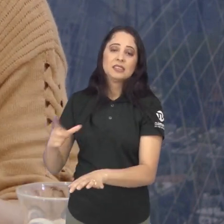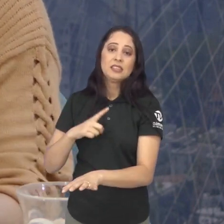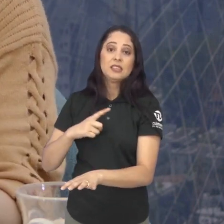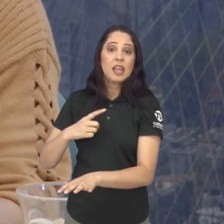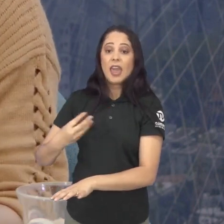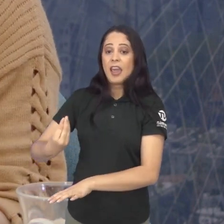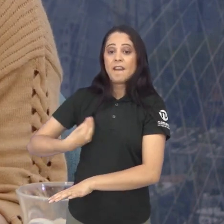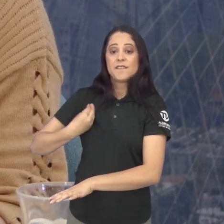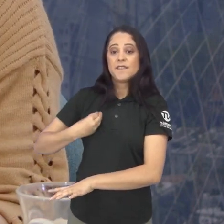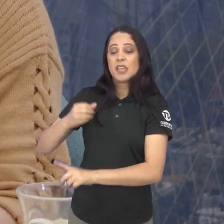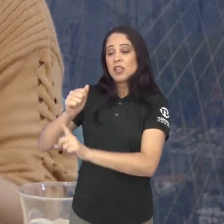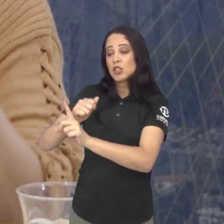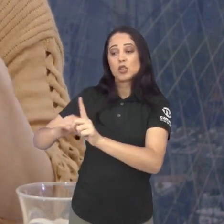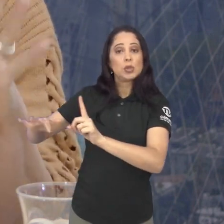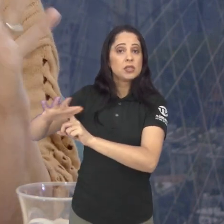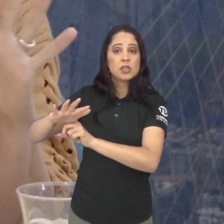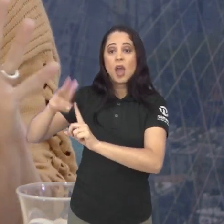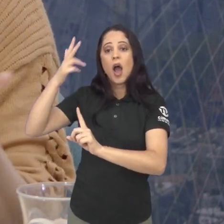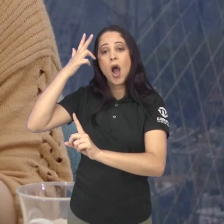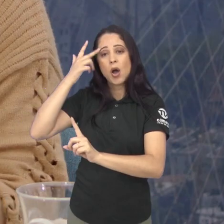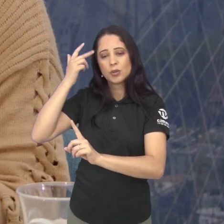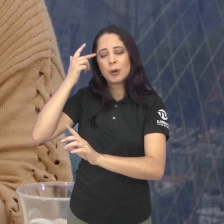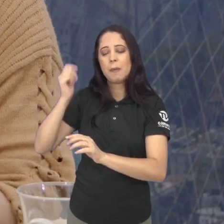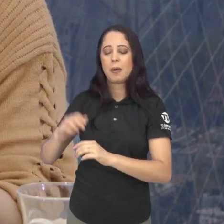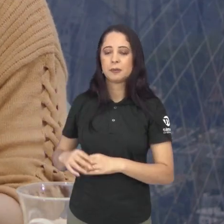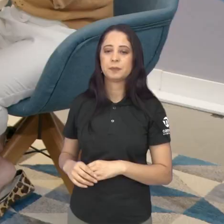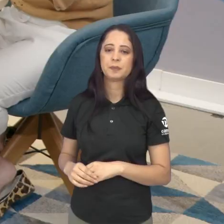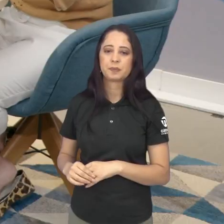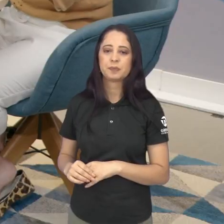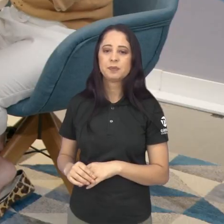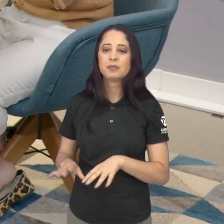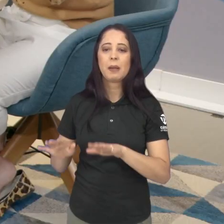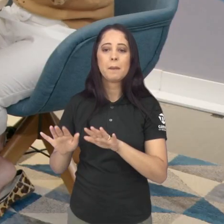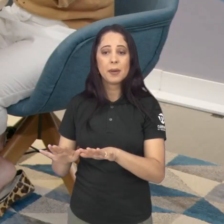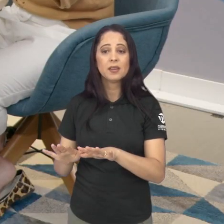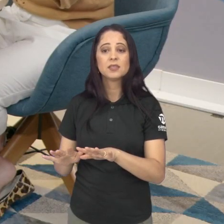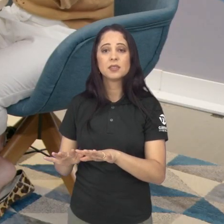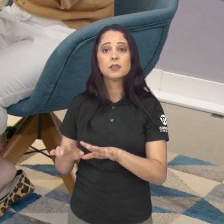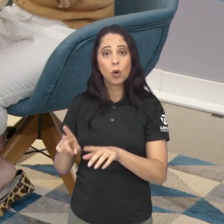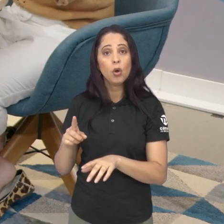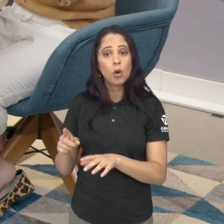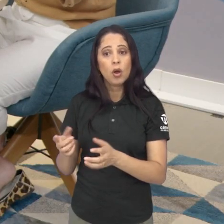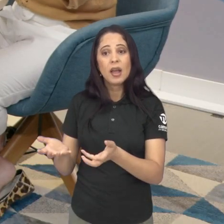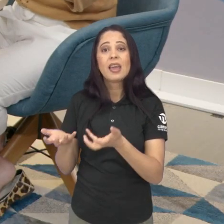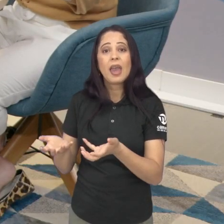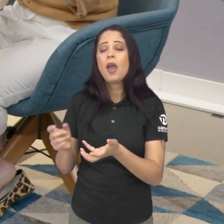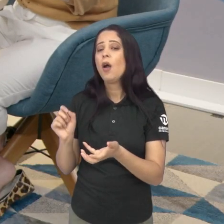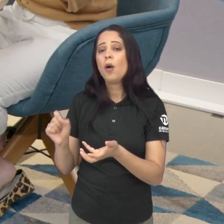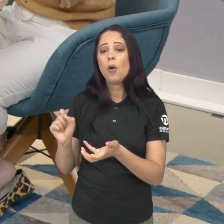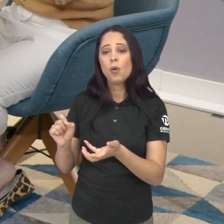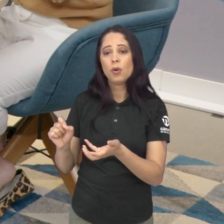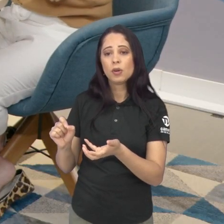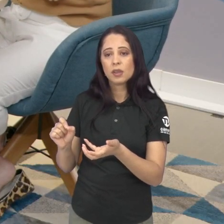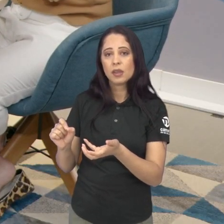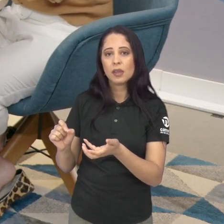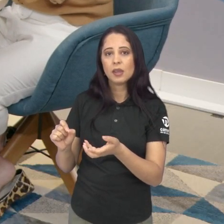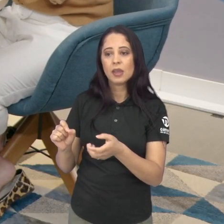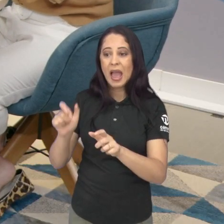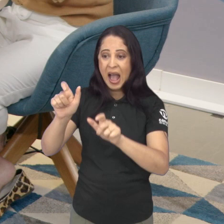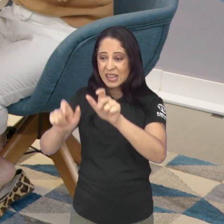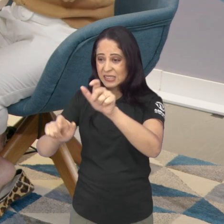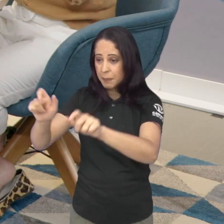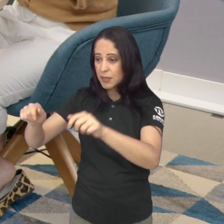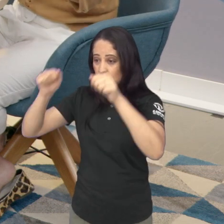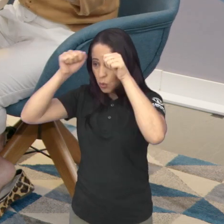porque eles ainda não podem fazer isso sozinhos, mas um dia a gente chega lá. Uhum. Mas é isso que a gente quer proporcionar para todo